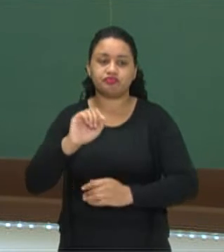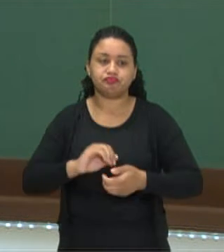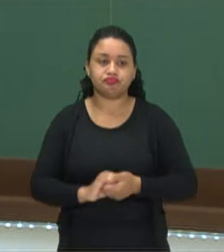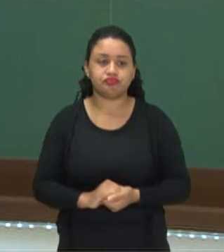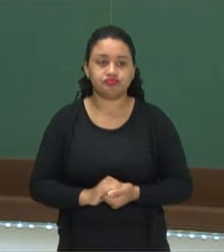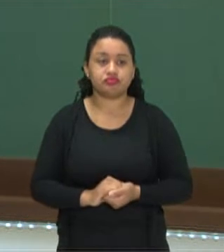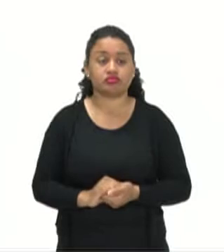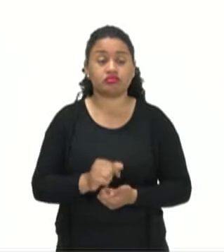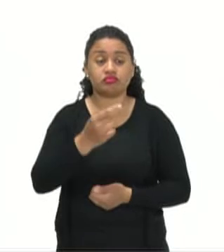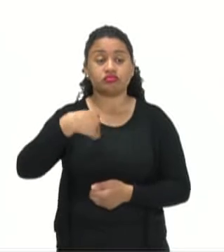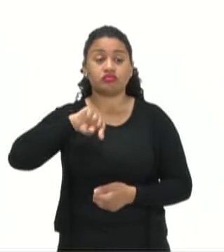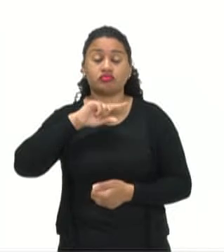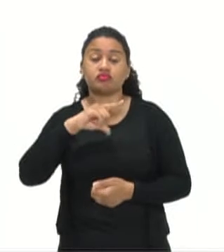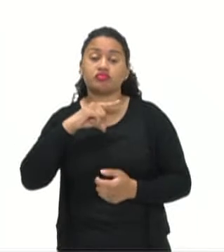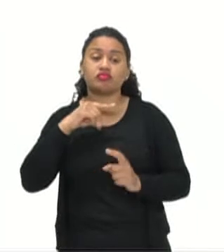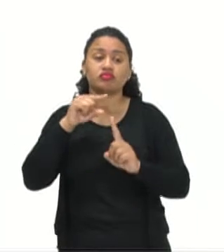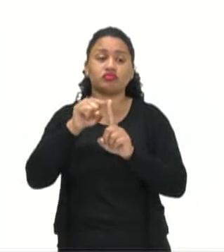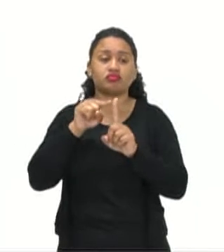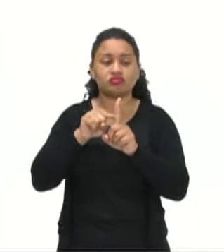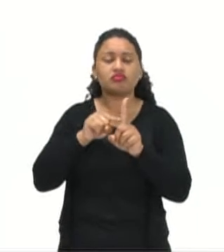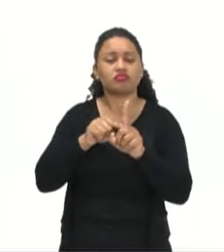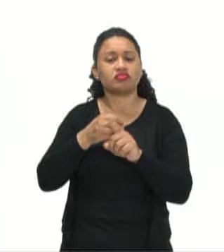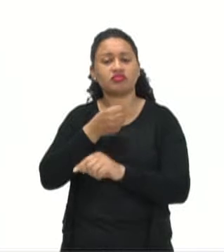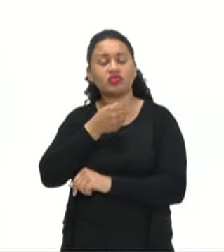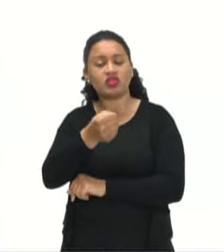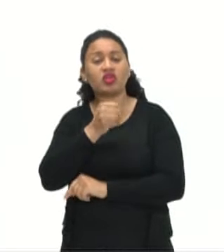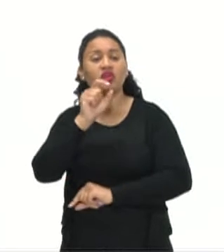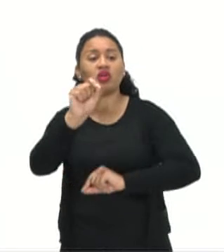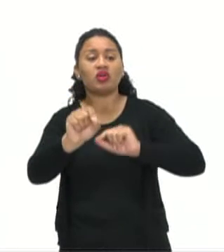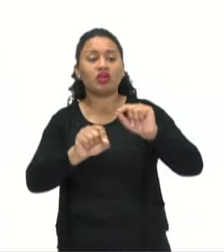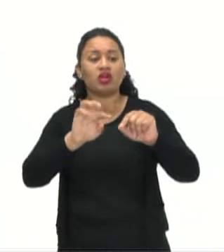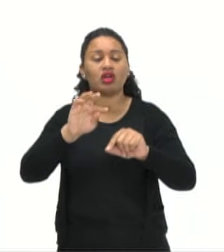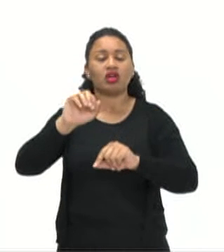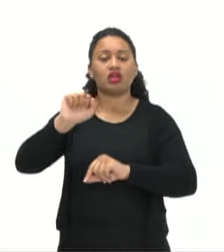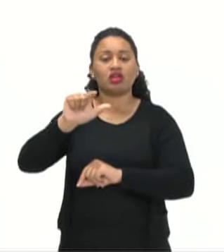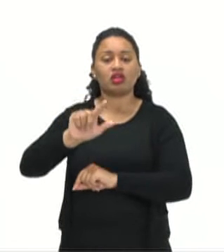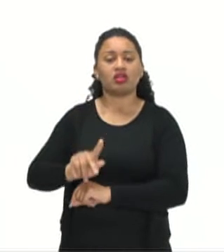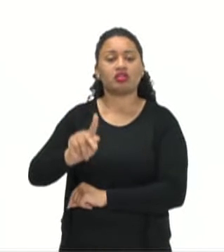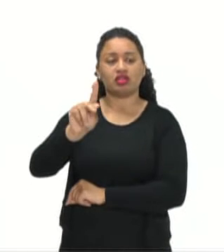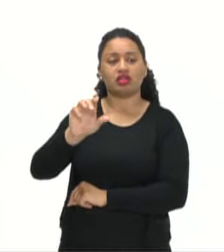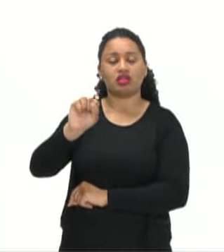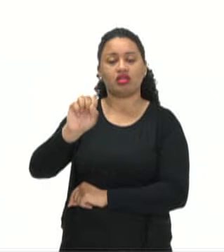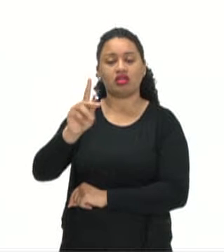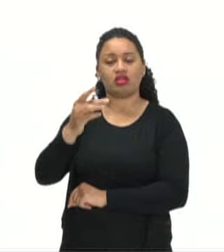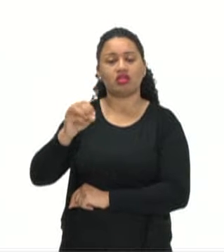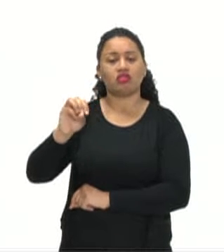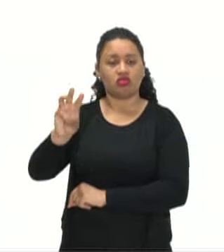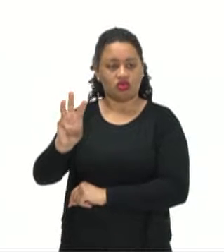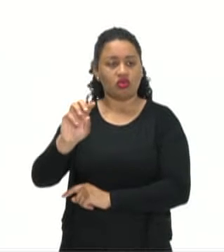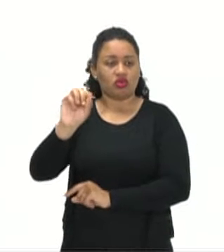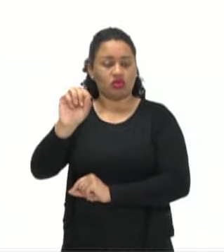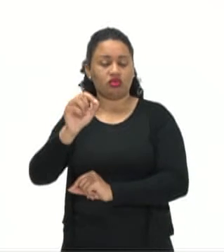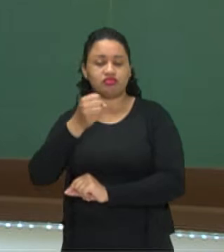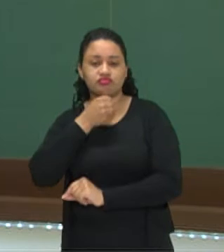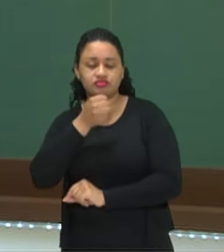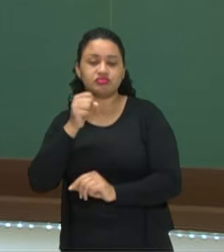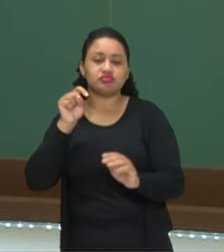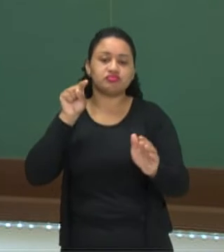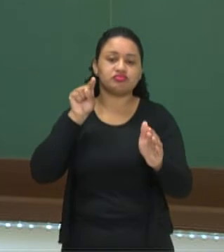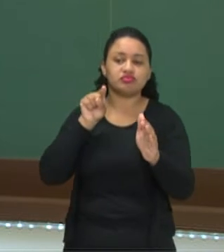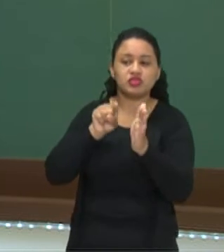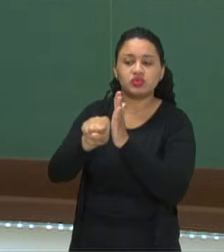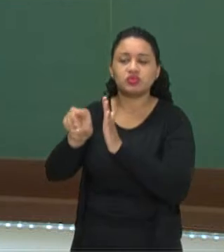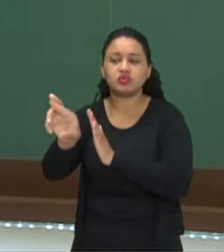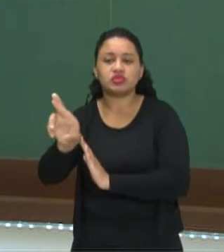Nós temos este tipo de programa, atenção, o talk show, aquele programa de